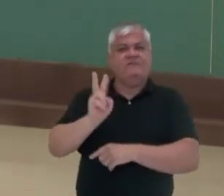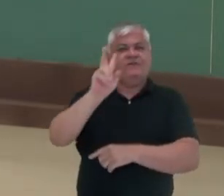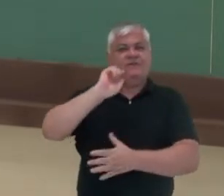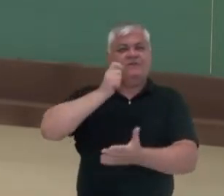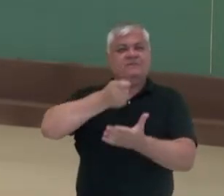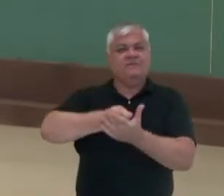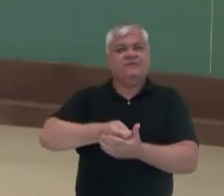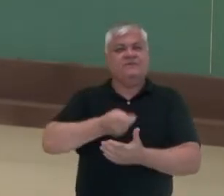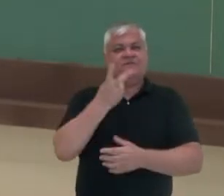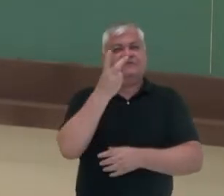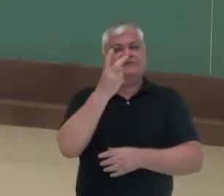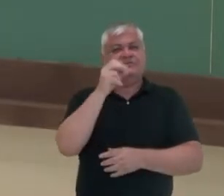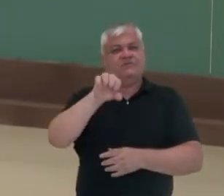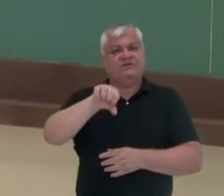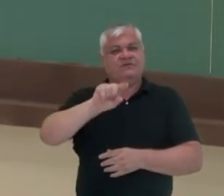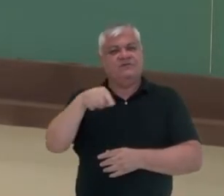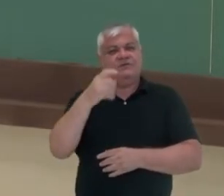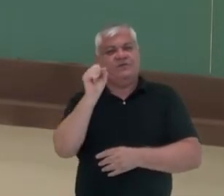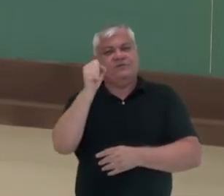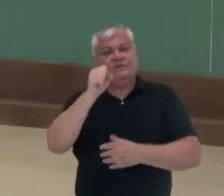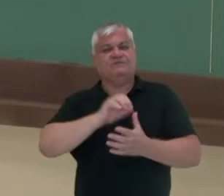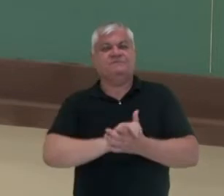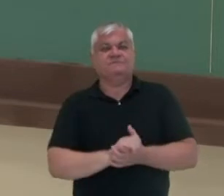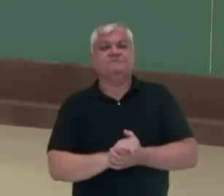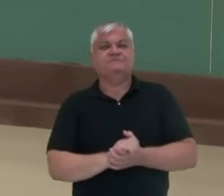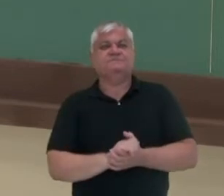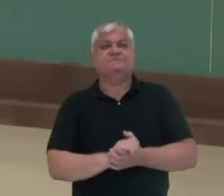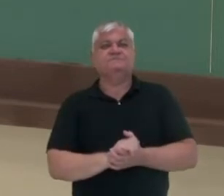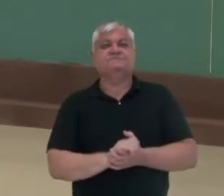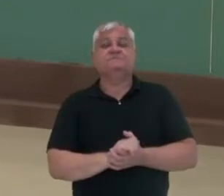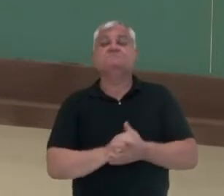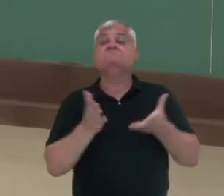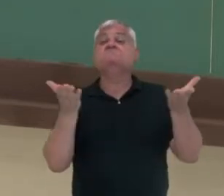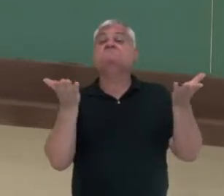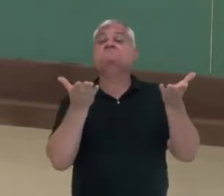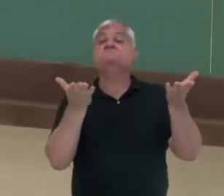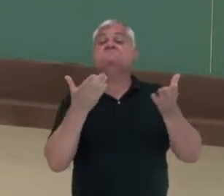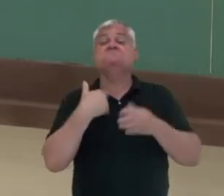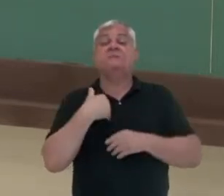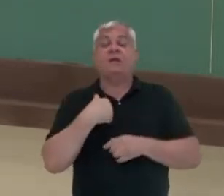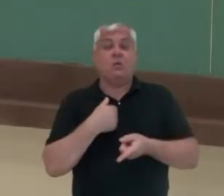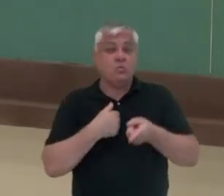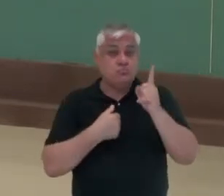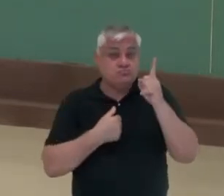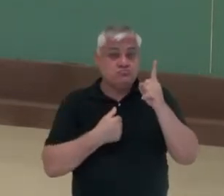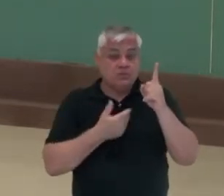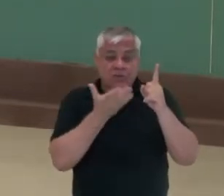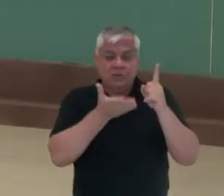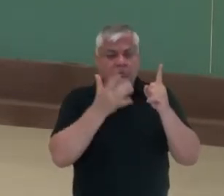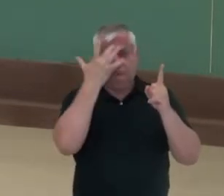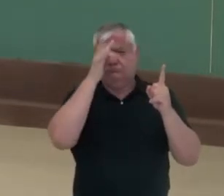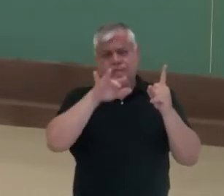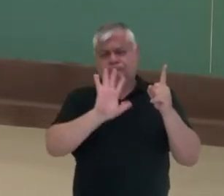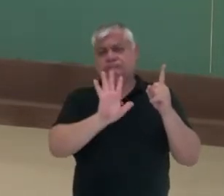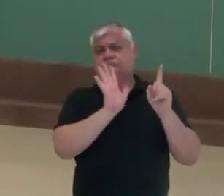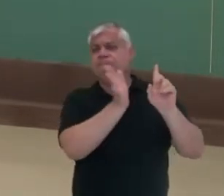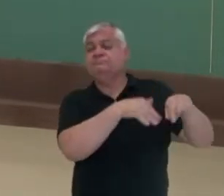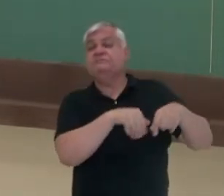de 29,8 centavos. E agora, eu não quero saber o preço de 1 kg de café, e sim